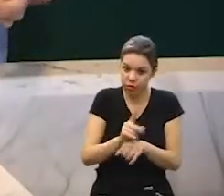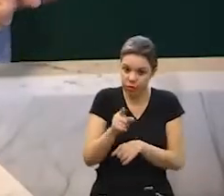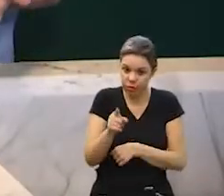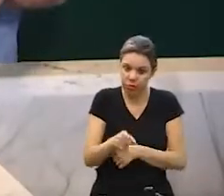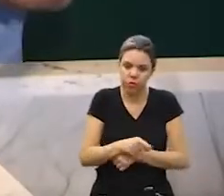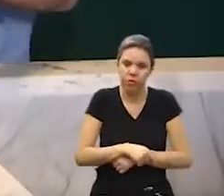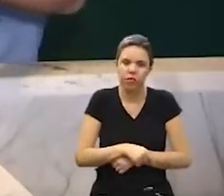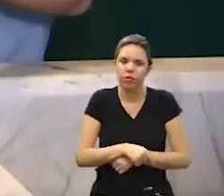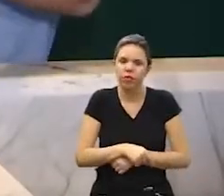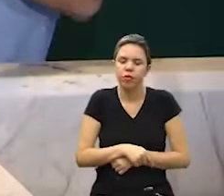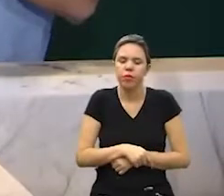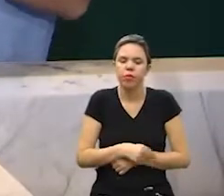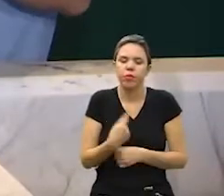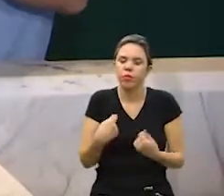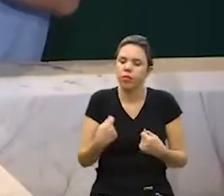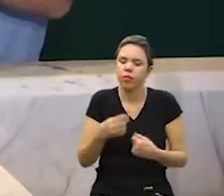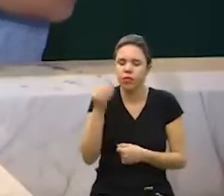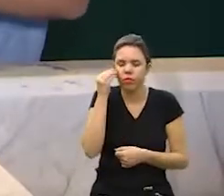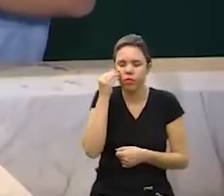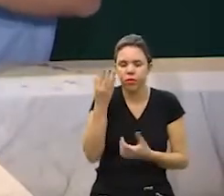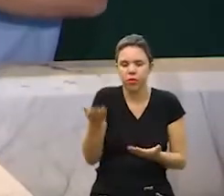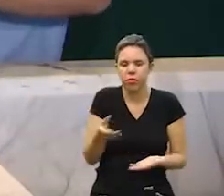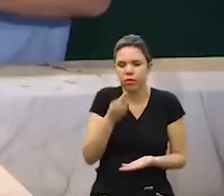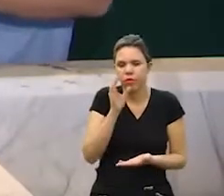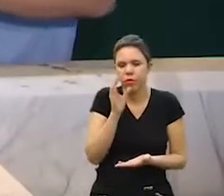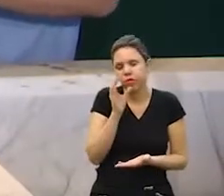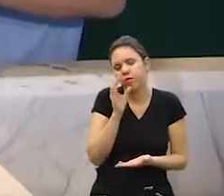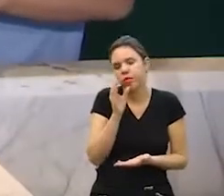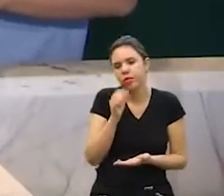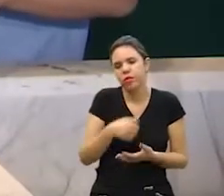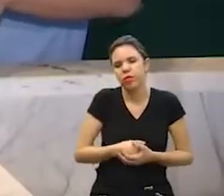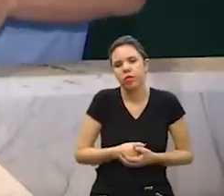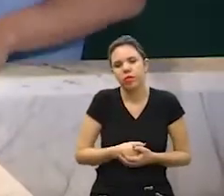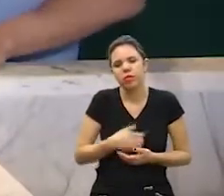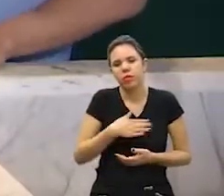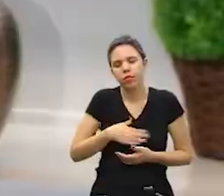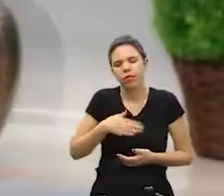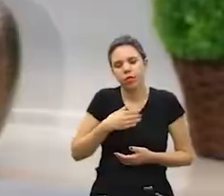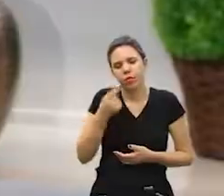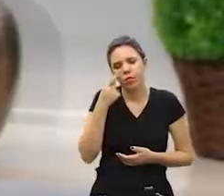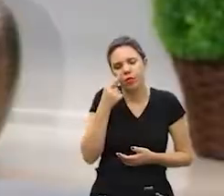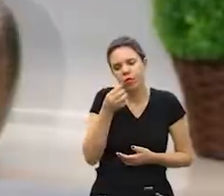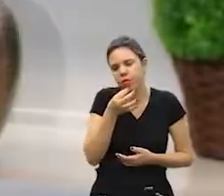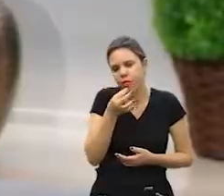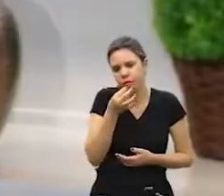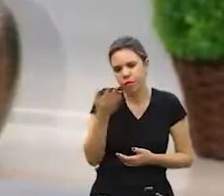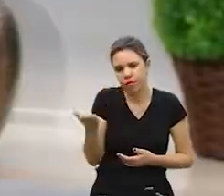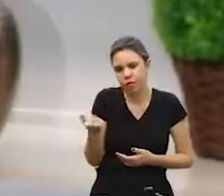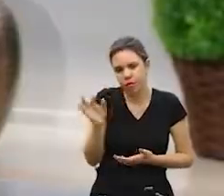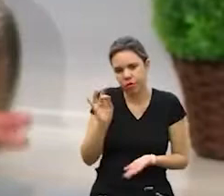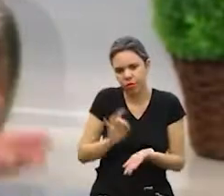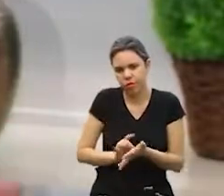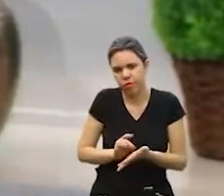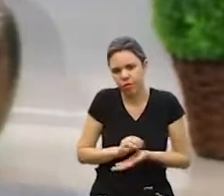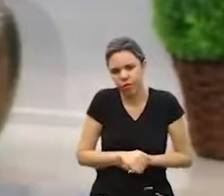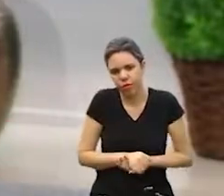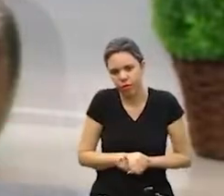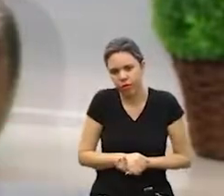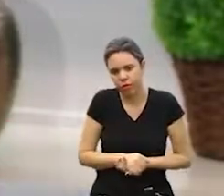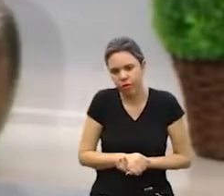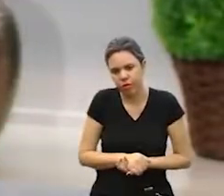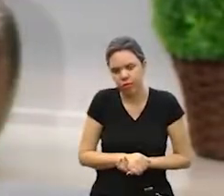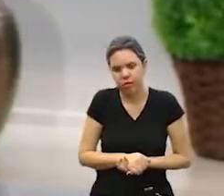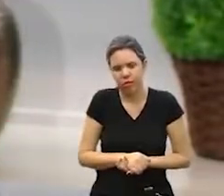cuida. E eu preciso experimentar esse drink aqui, esse coquetel. Eu gosto de ver a opinião sincera, né?